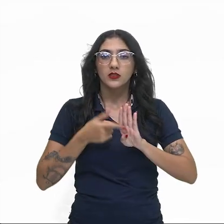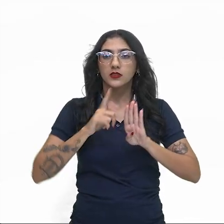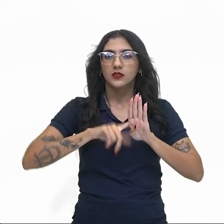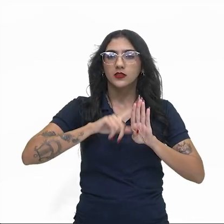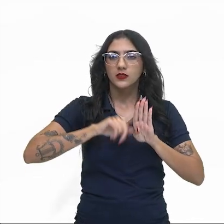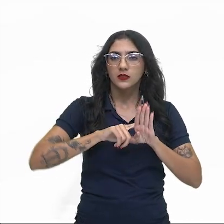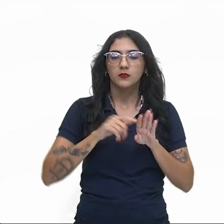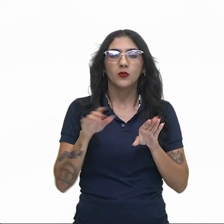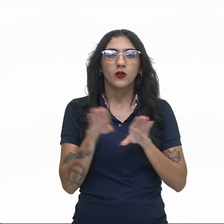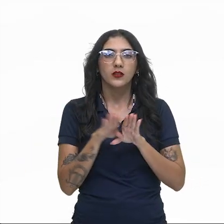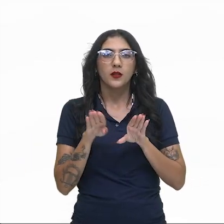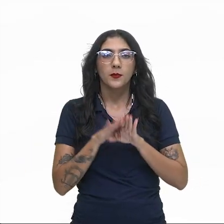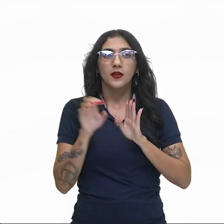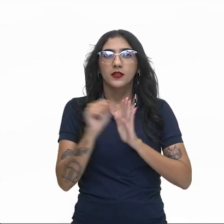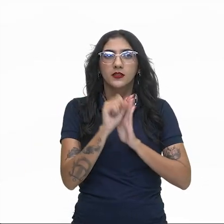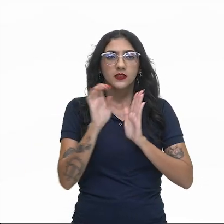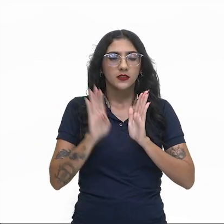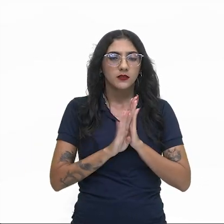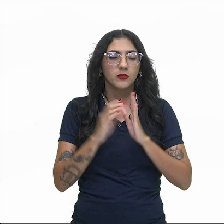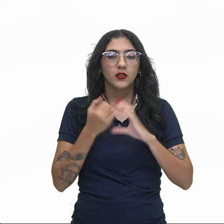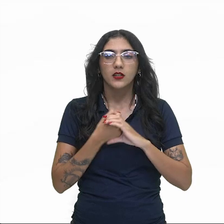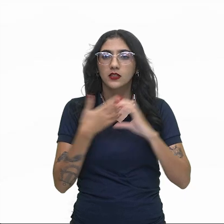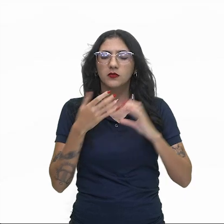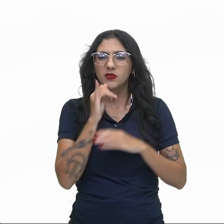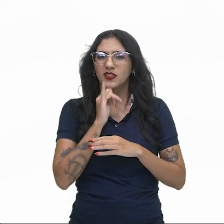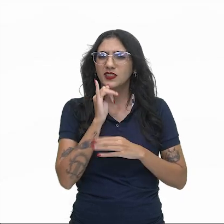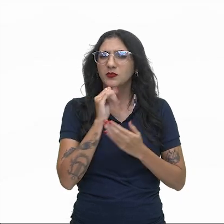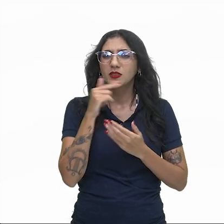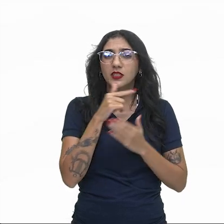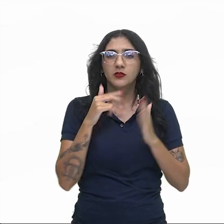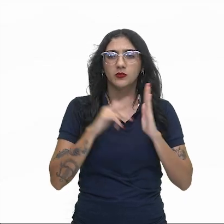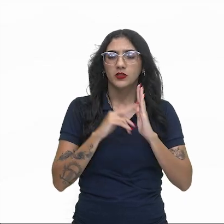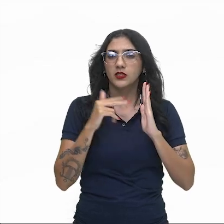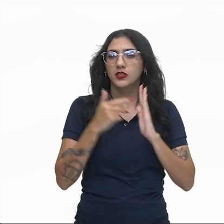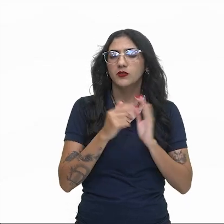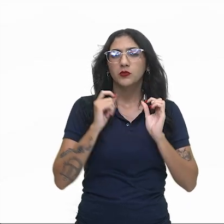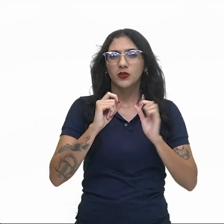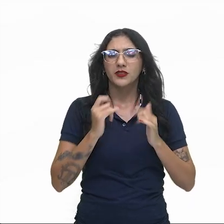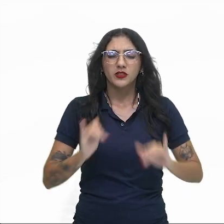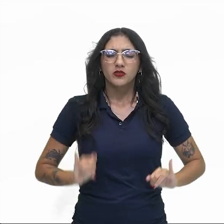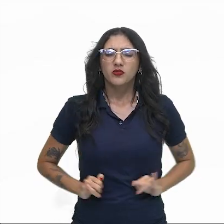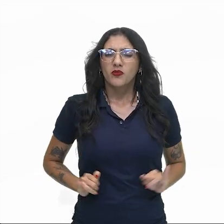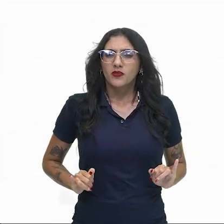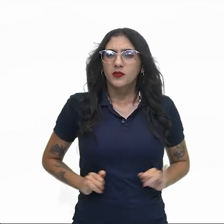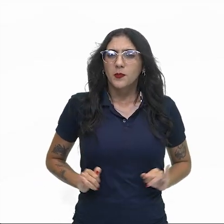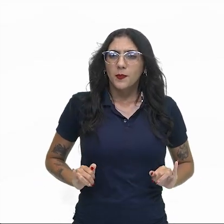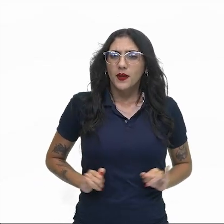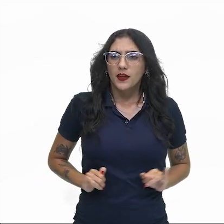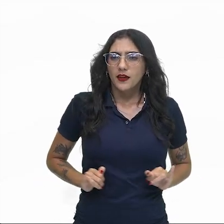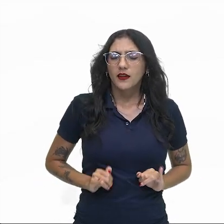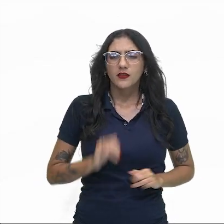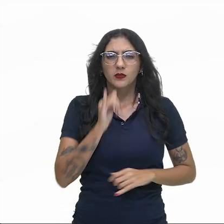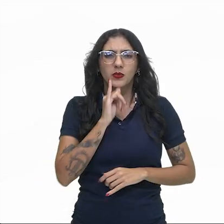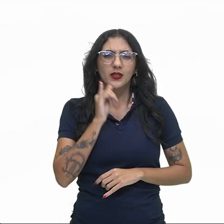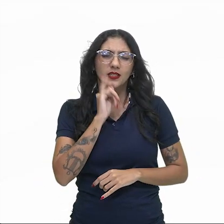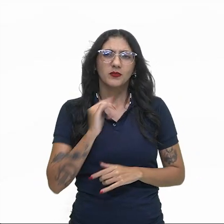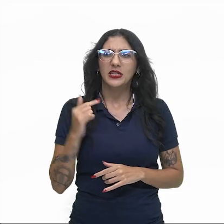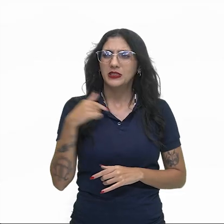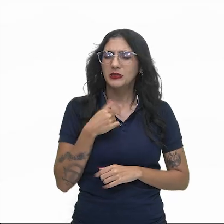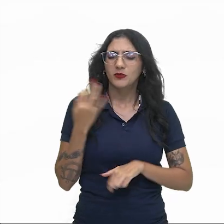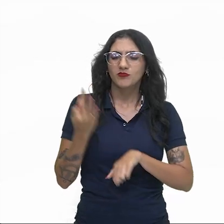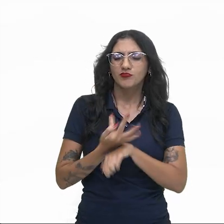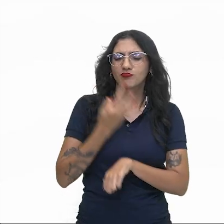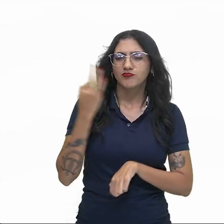símbolos. Essa metáfora de sofrimento, né, de você receber aí essas pedradas e